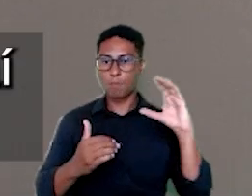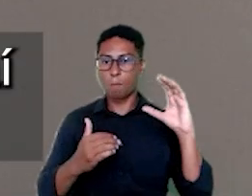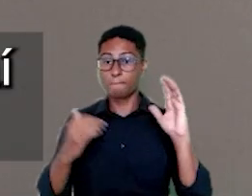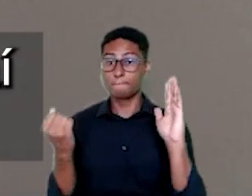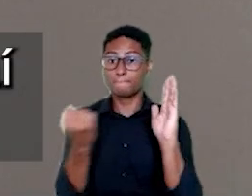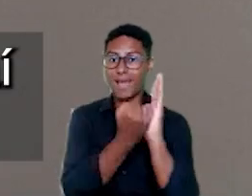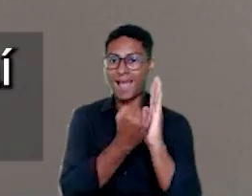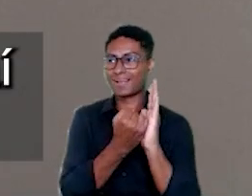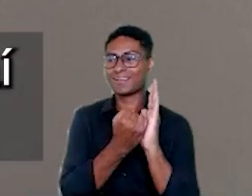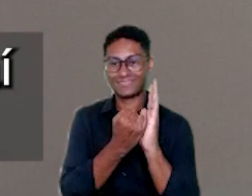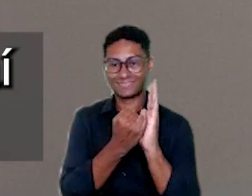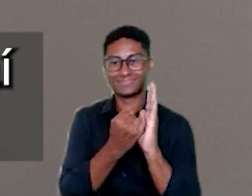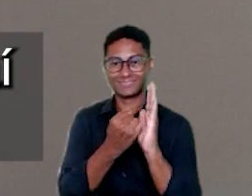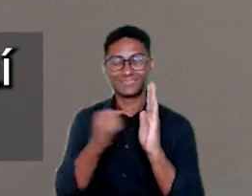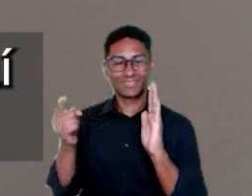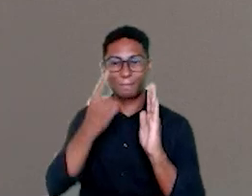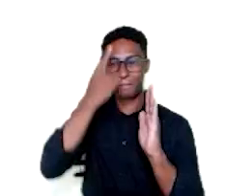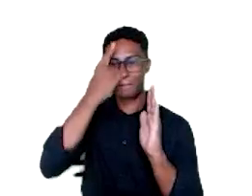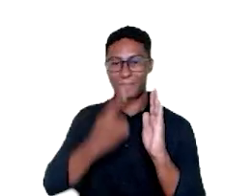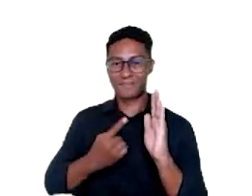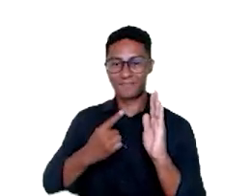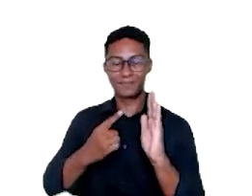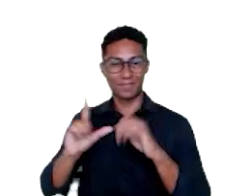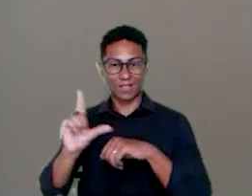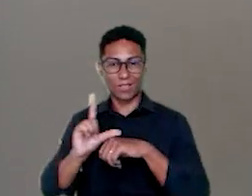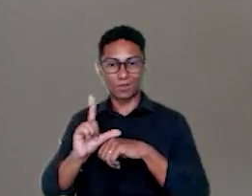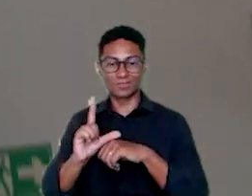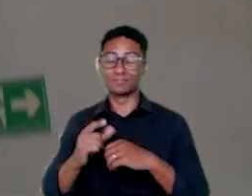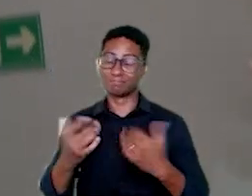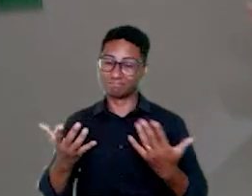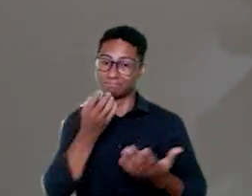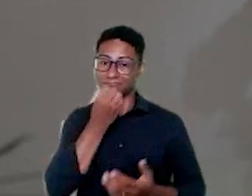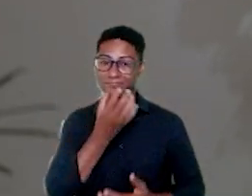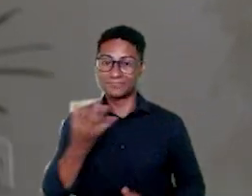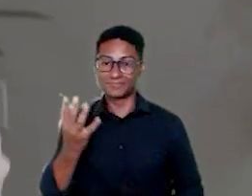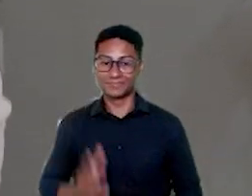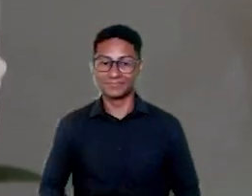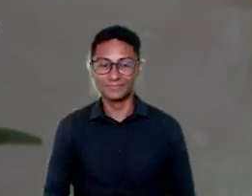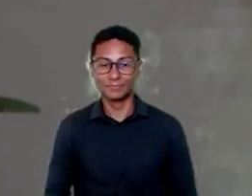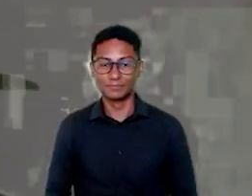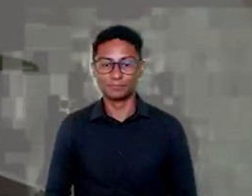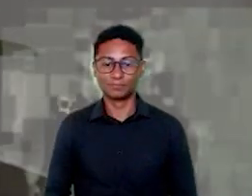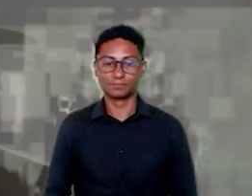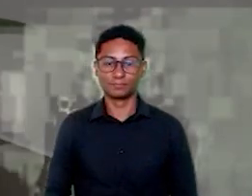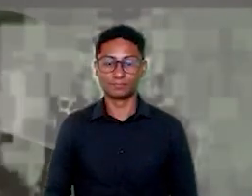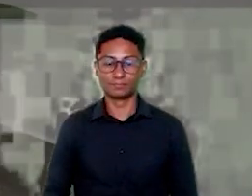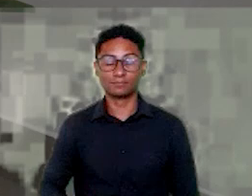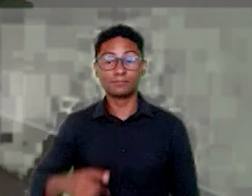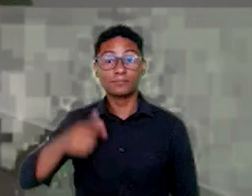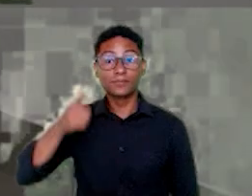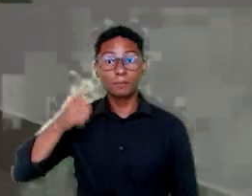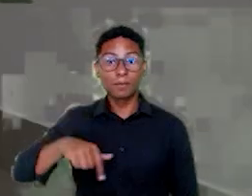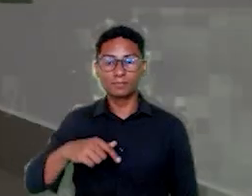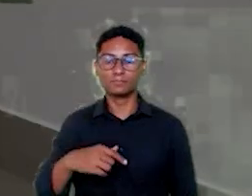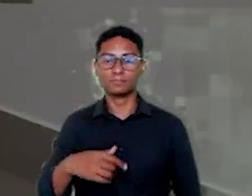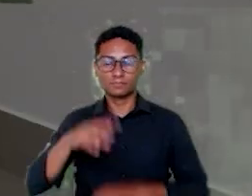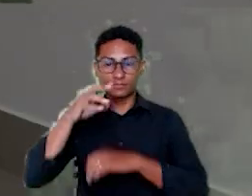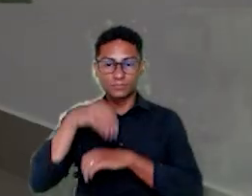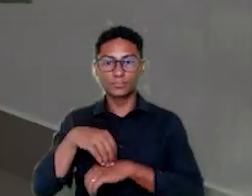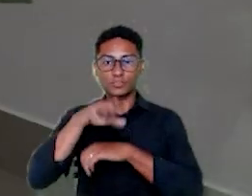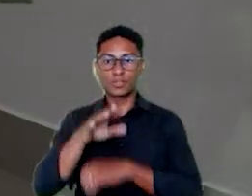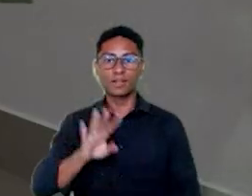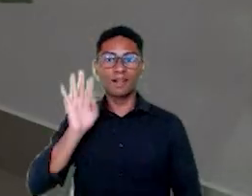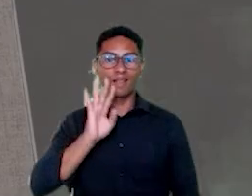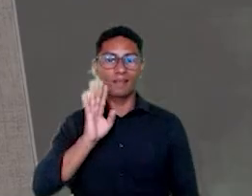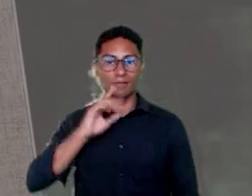peças adquiridas aí no Natal. E a gente tem também uma dica super bacana que a gente aplica aqui